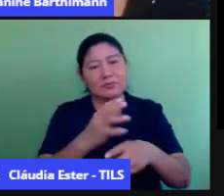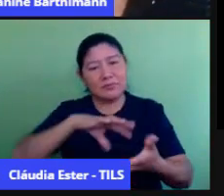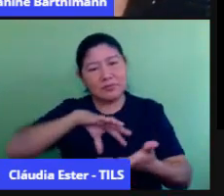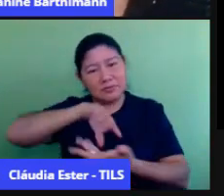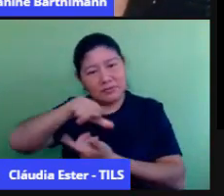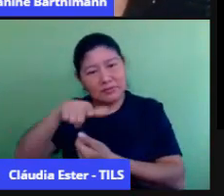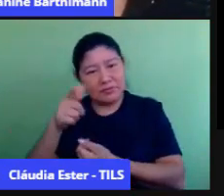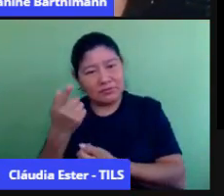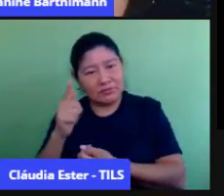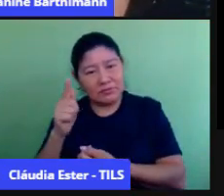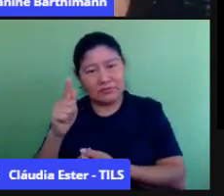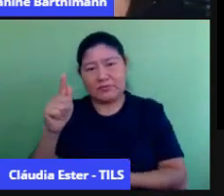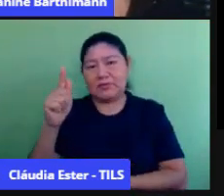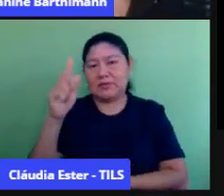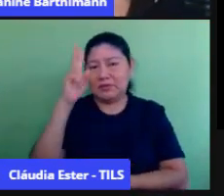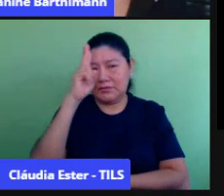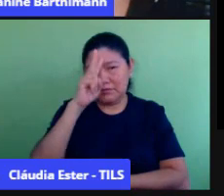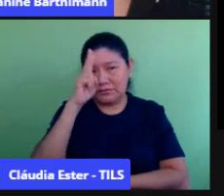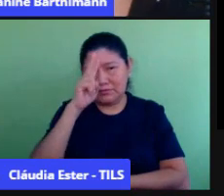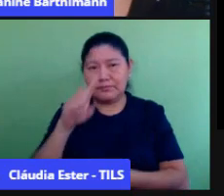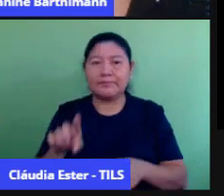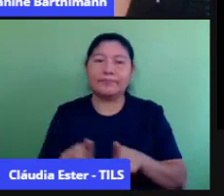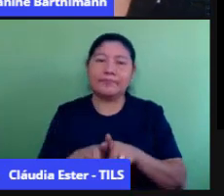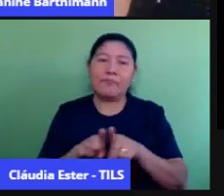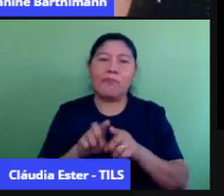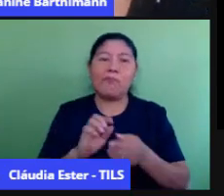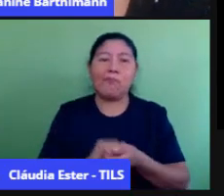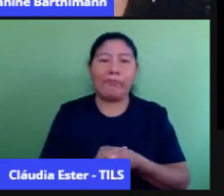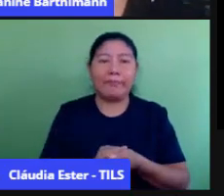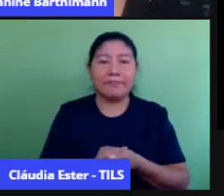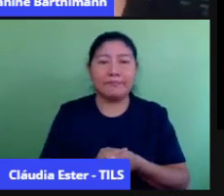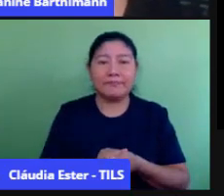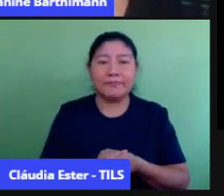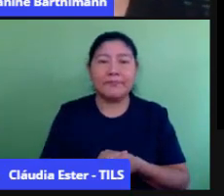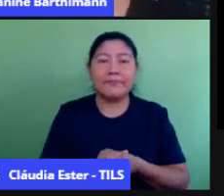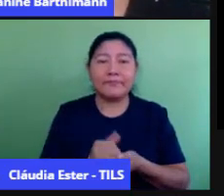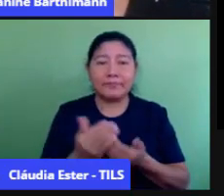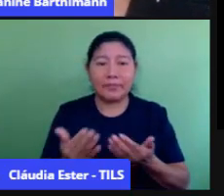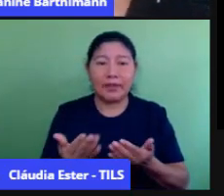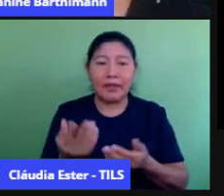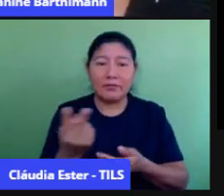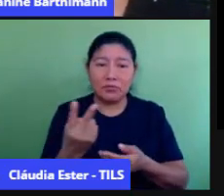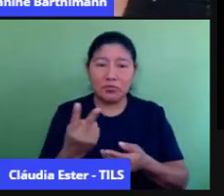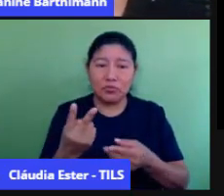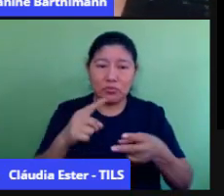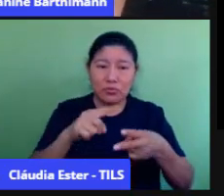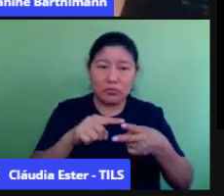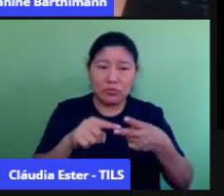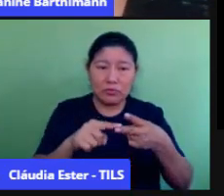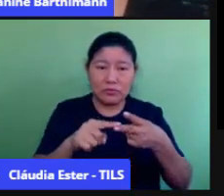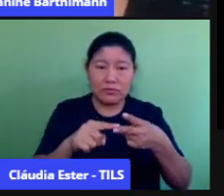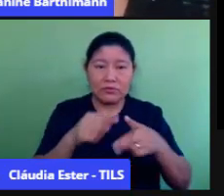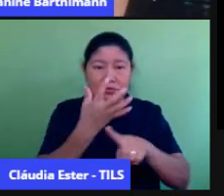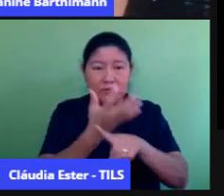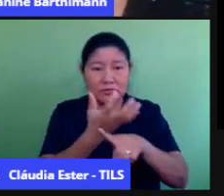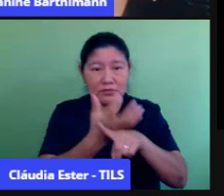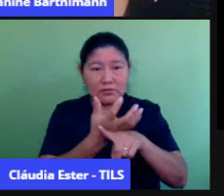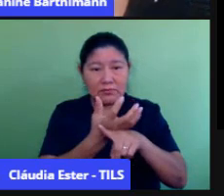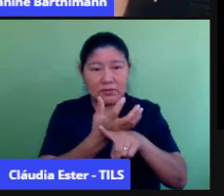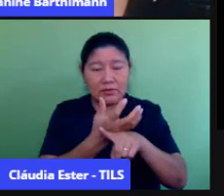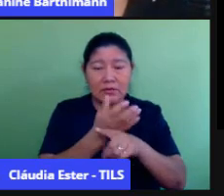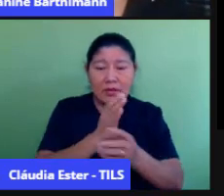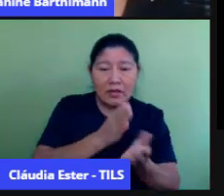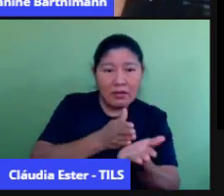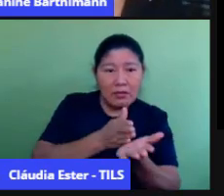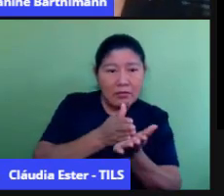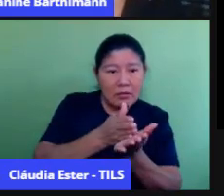nos demais componentes curriculares. Então, a história e a geografia é o nosso ponto norteador para entendermos